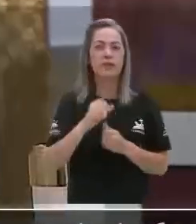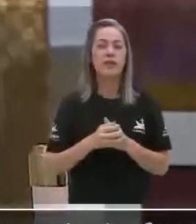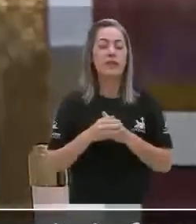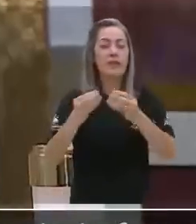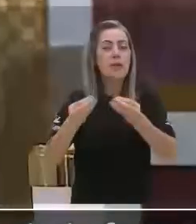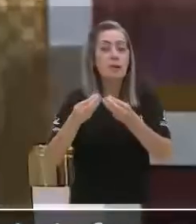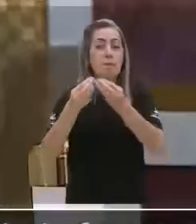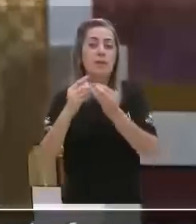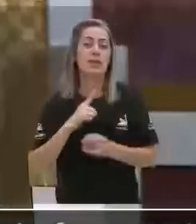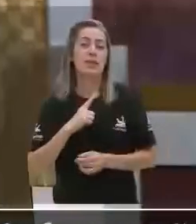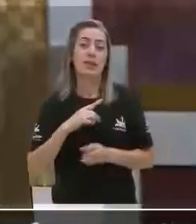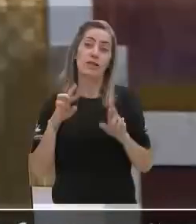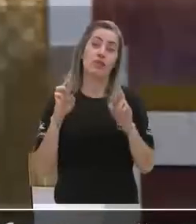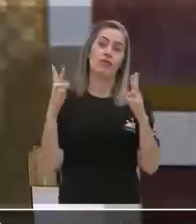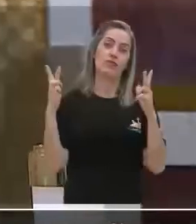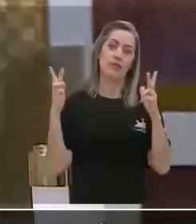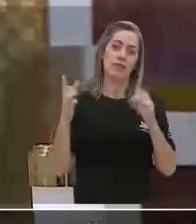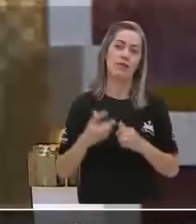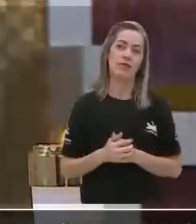É diferente.